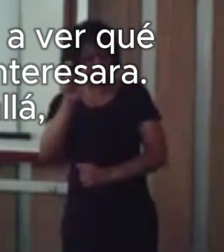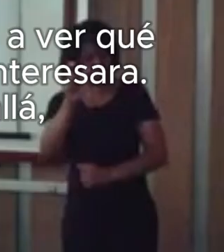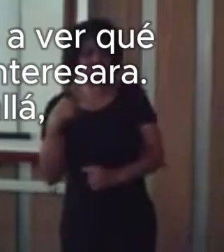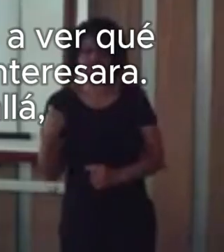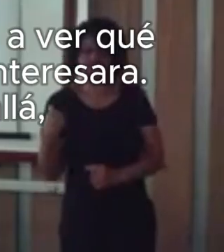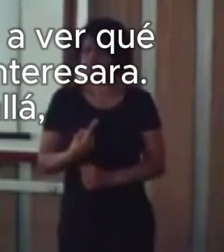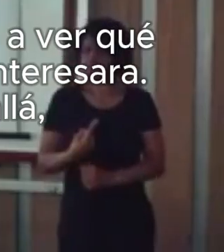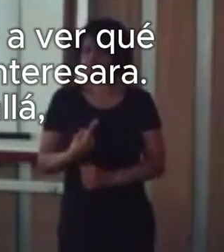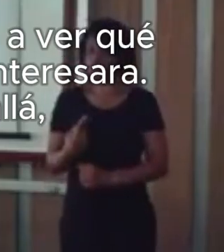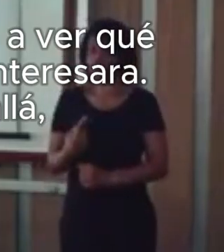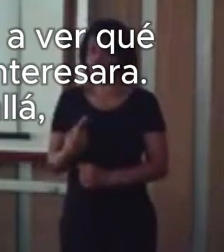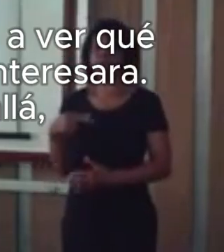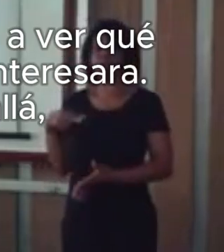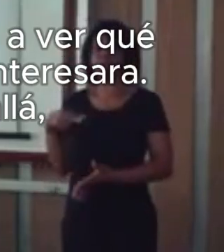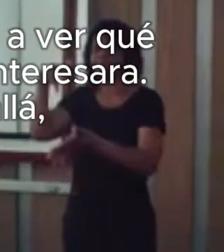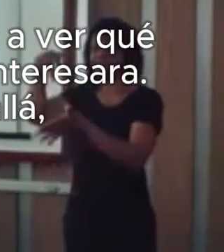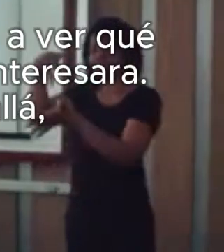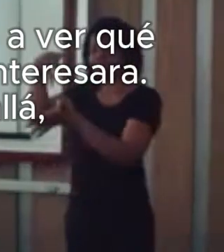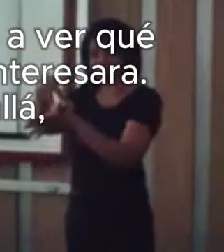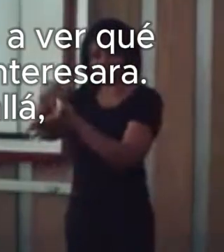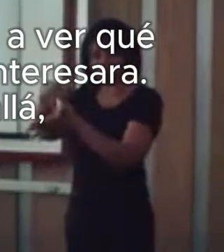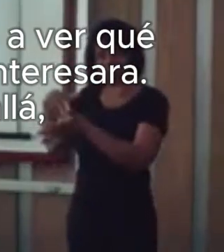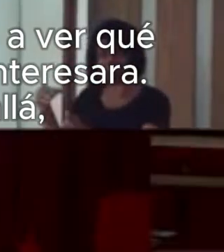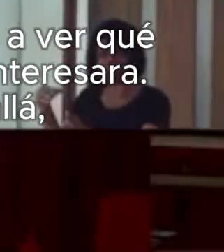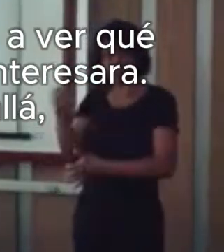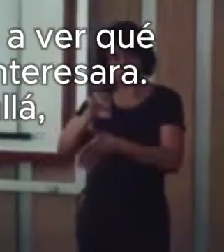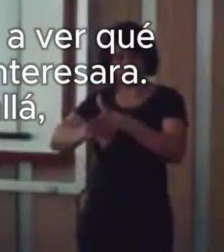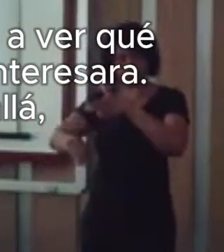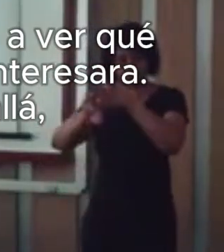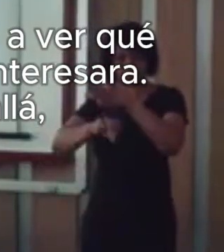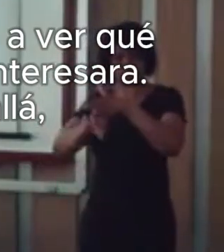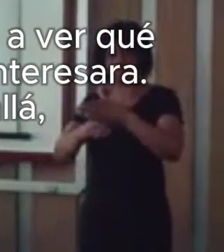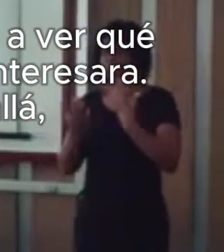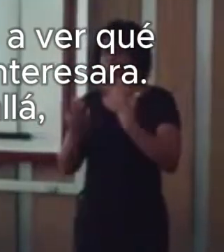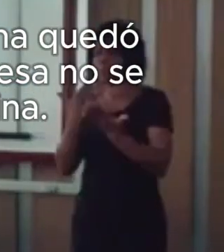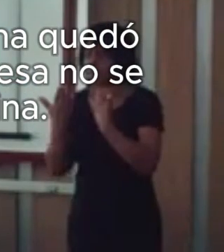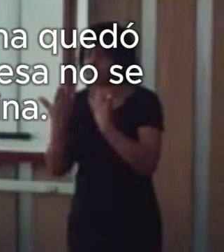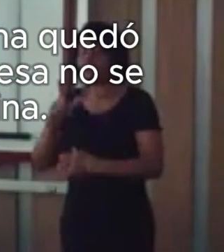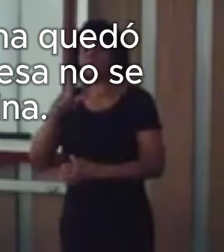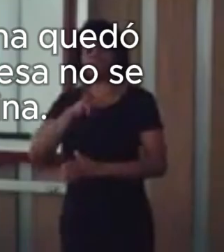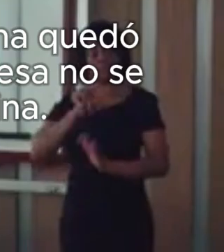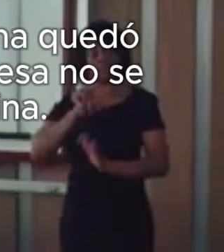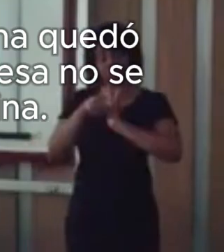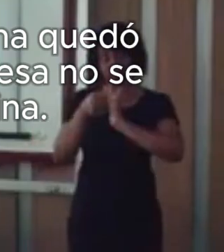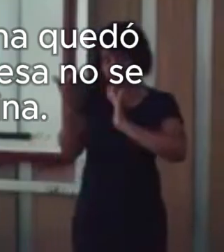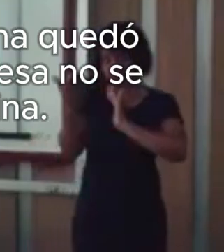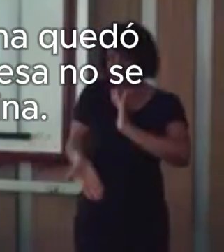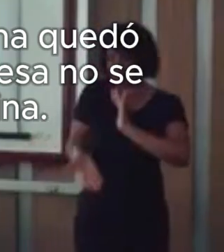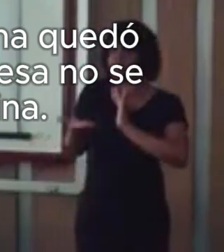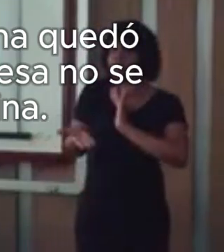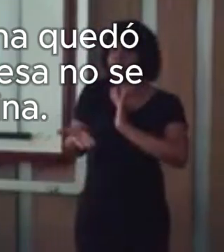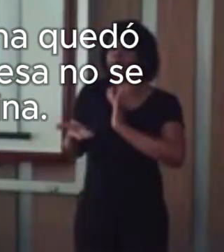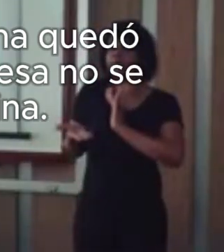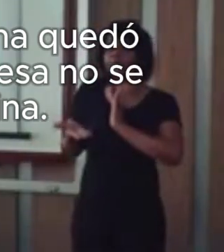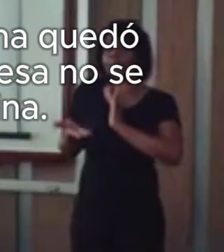gente. E aí estiveram na Agência de Inovação, conversaram lá, e aí disseram, tem esse projeto aqui. E